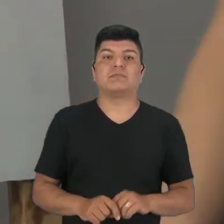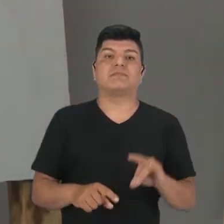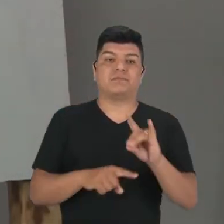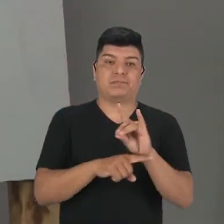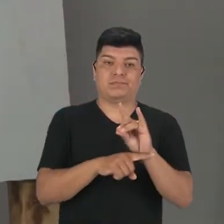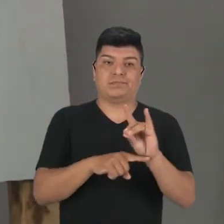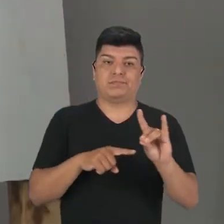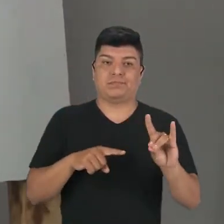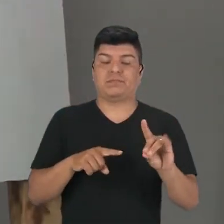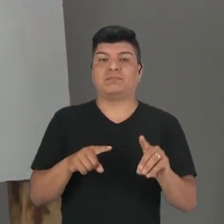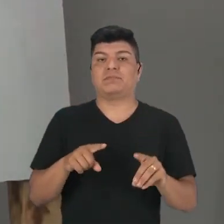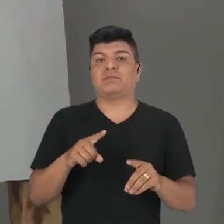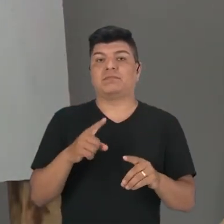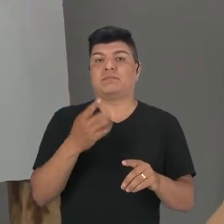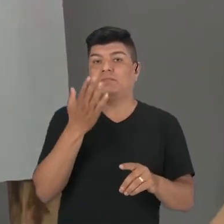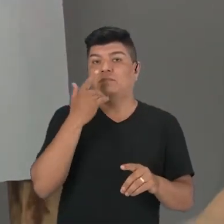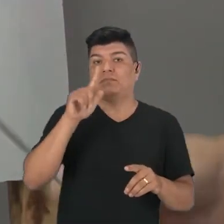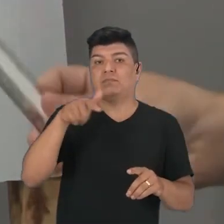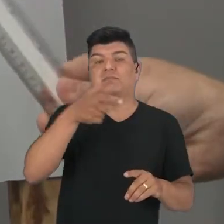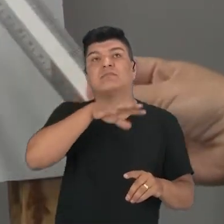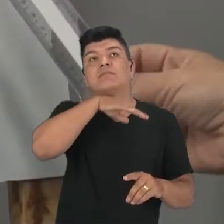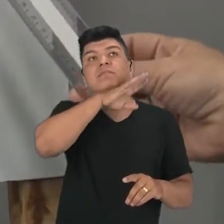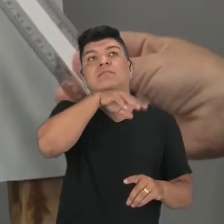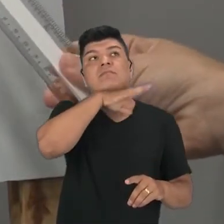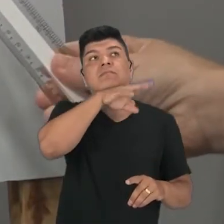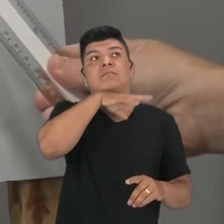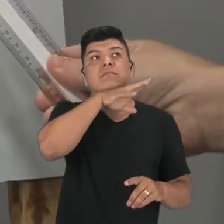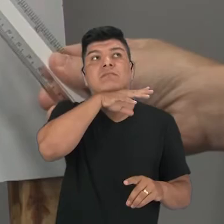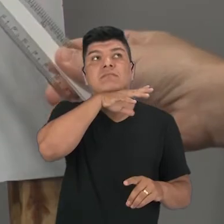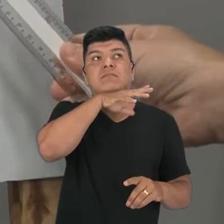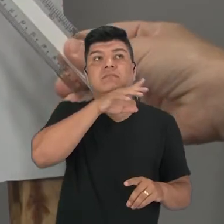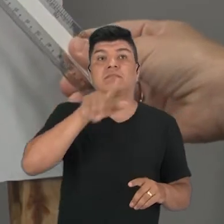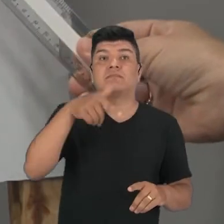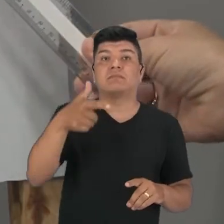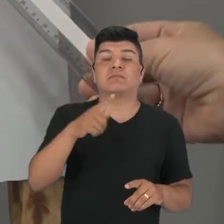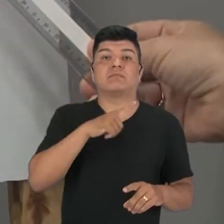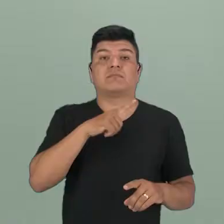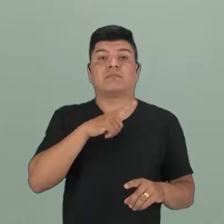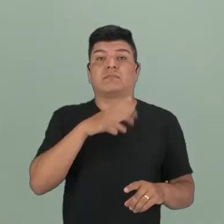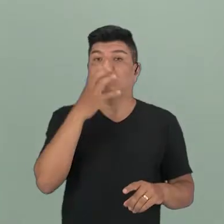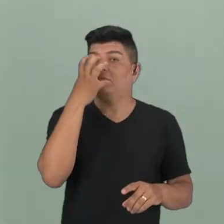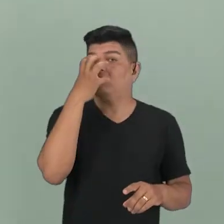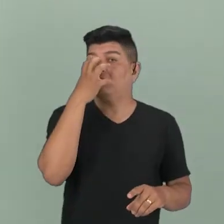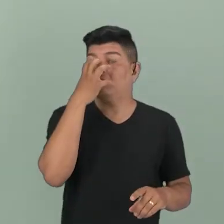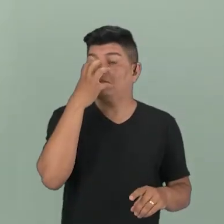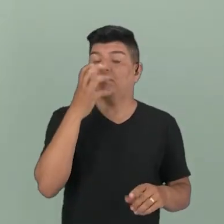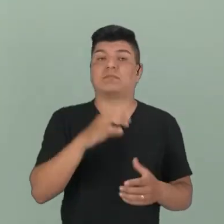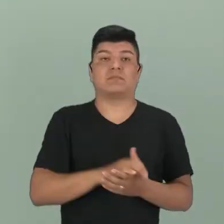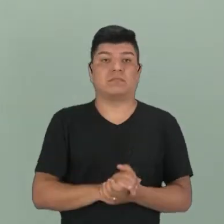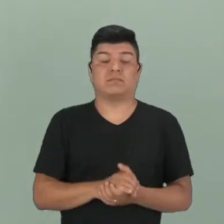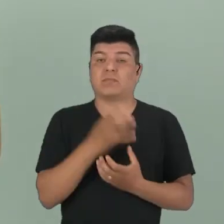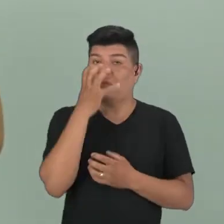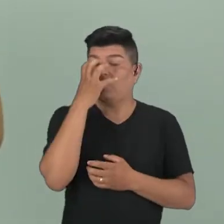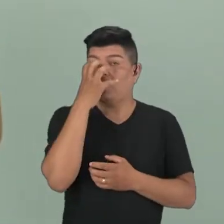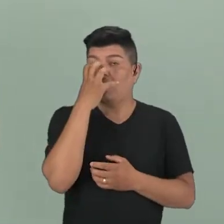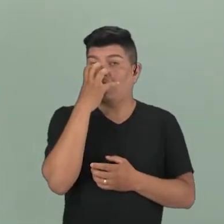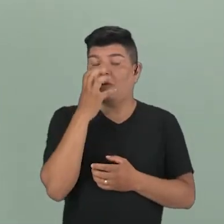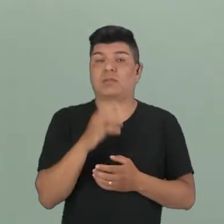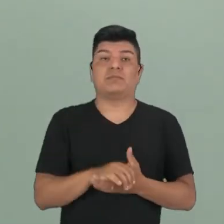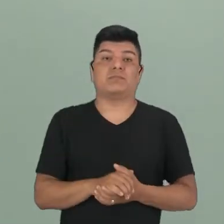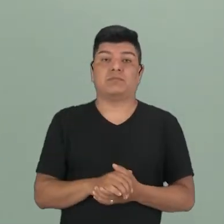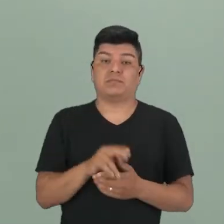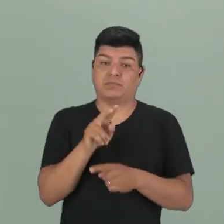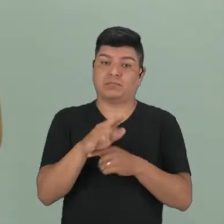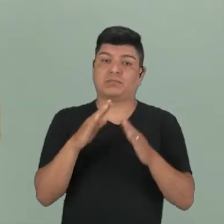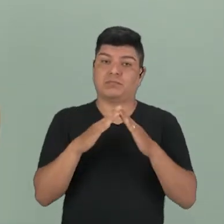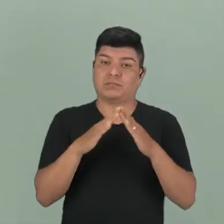né e se alimenta de outros animais e o próximo nós temos o cachorro cachorro que animal de